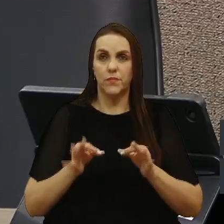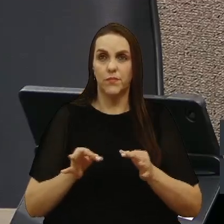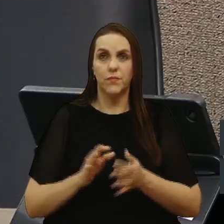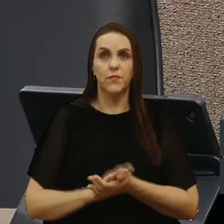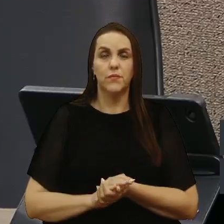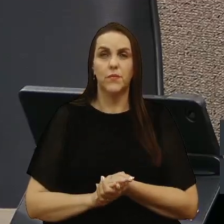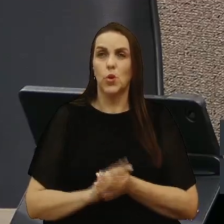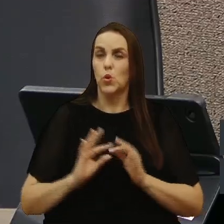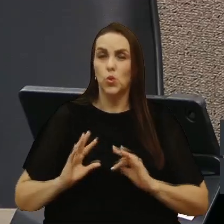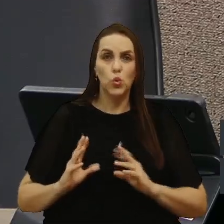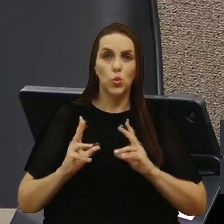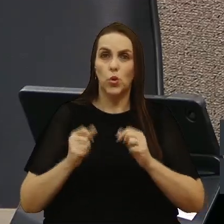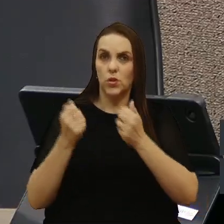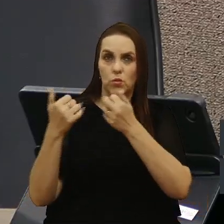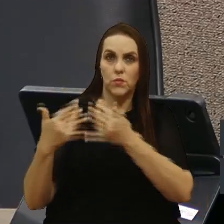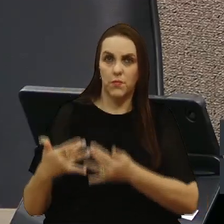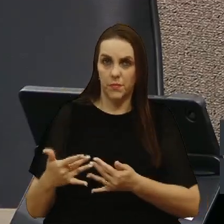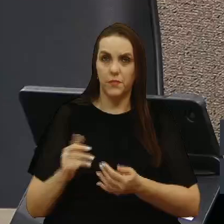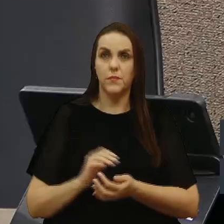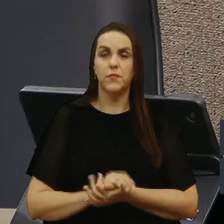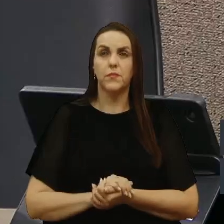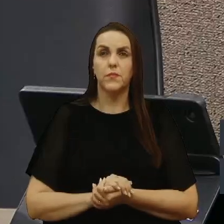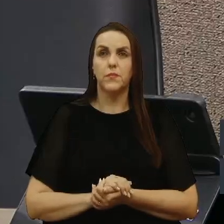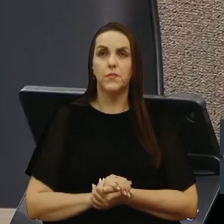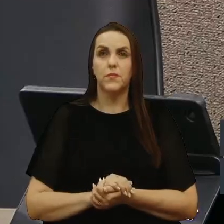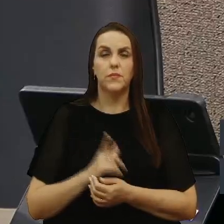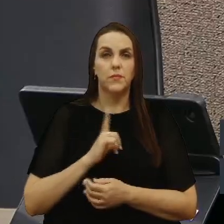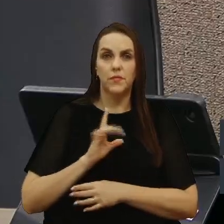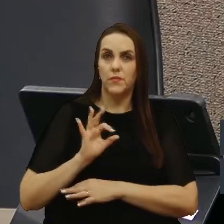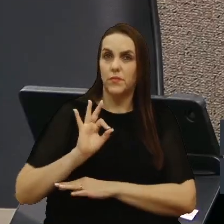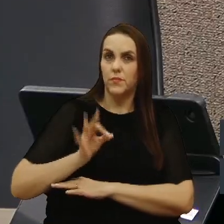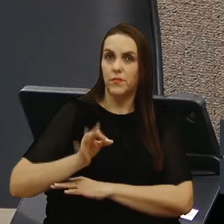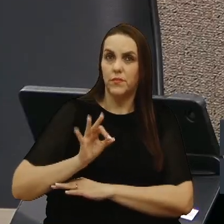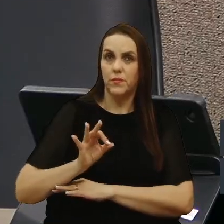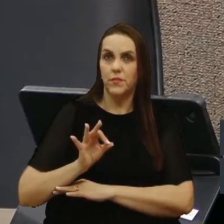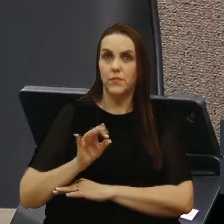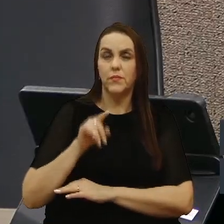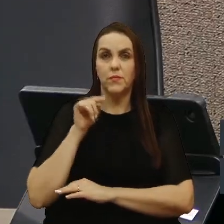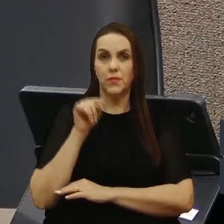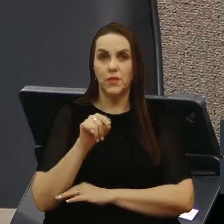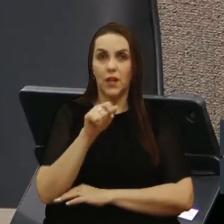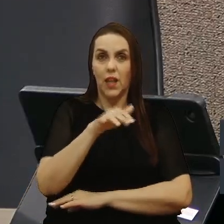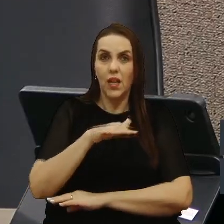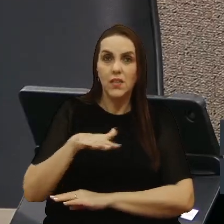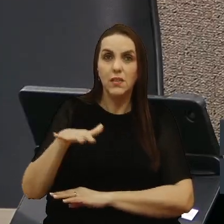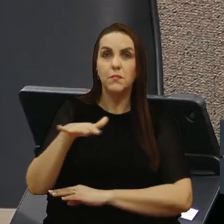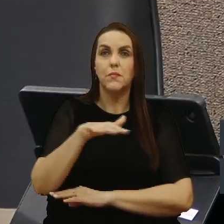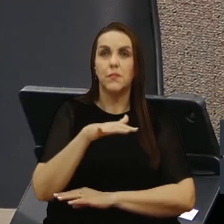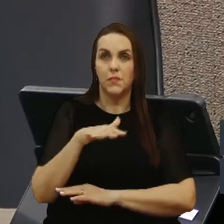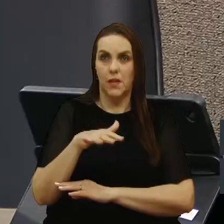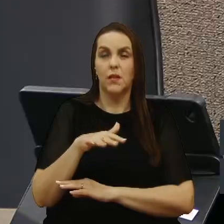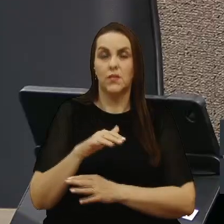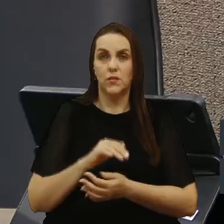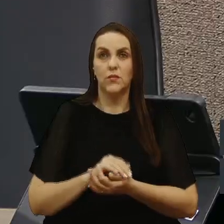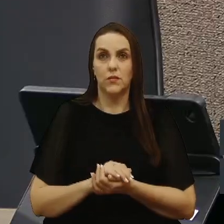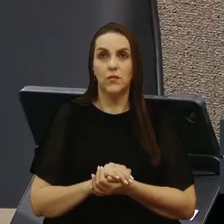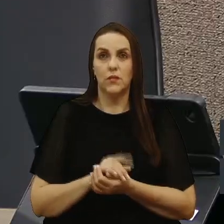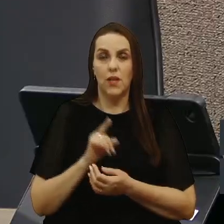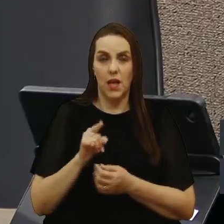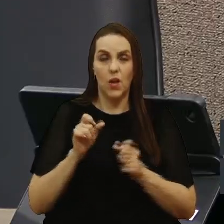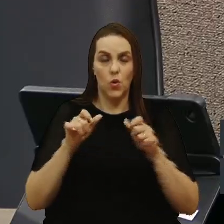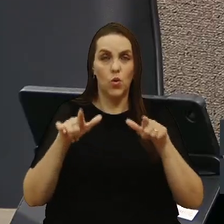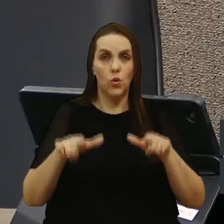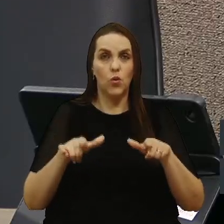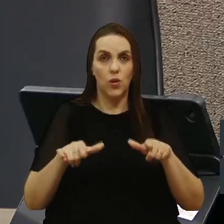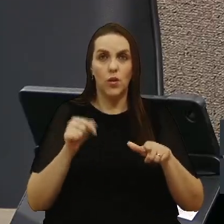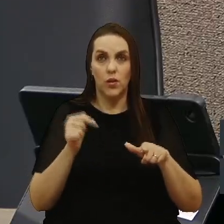praticamente toda a sua fala. Assim, nós temos a certeza de que aquele espaço, de que aquela área, né, de que aquela